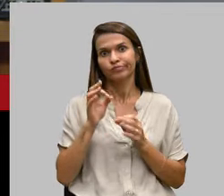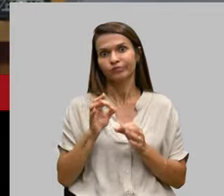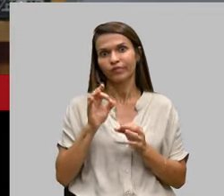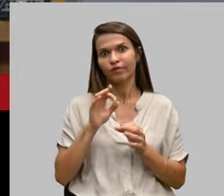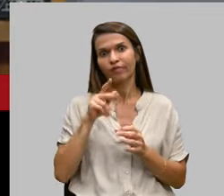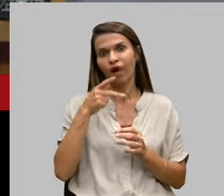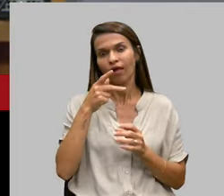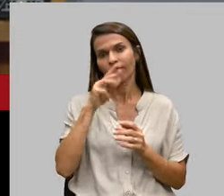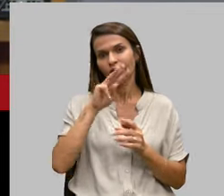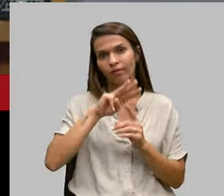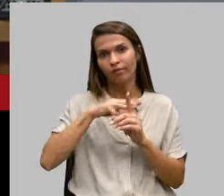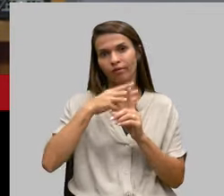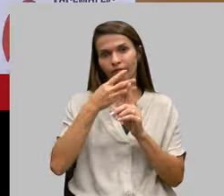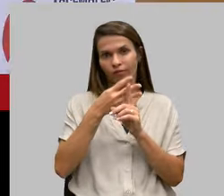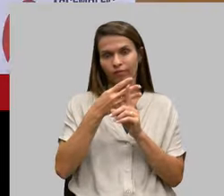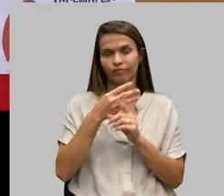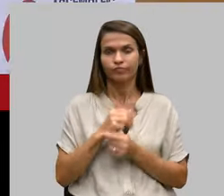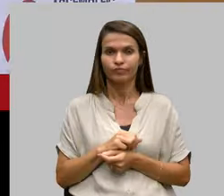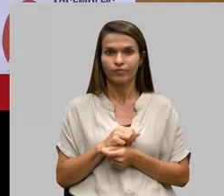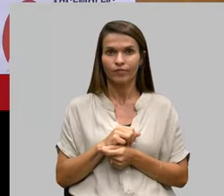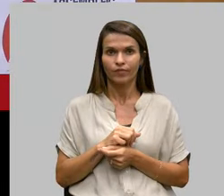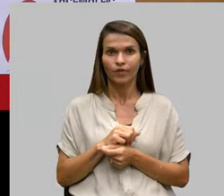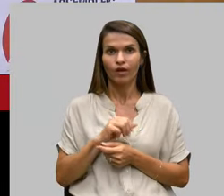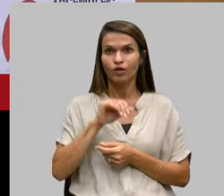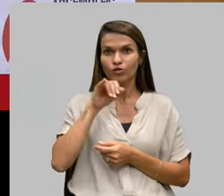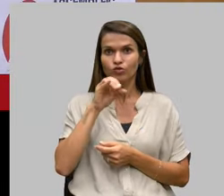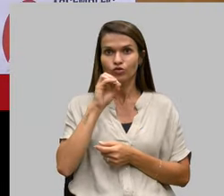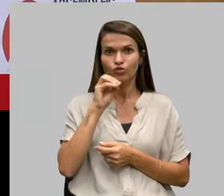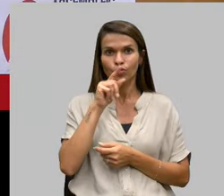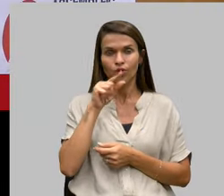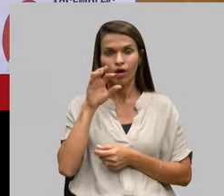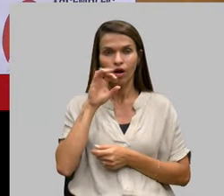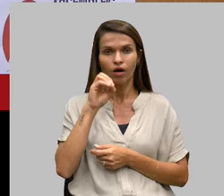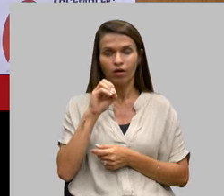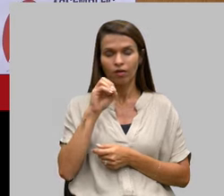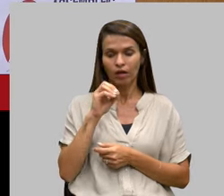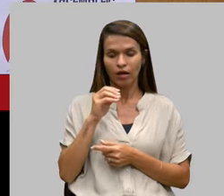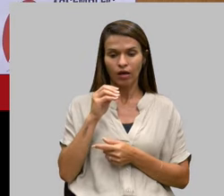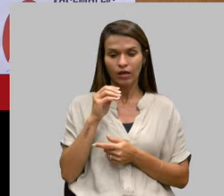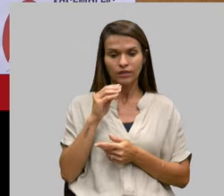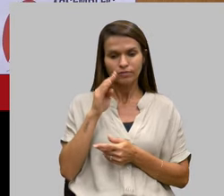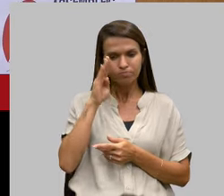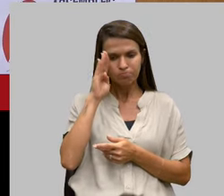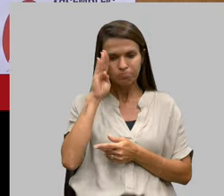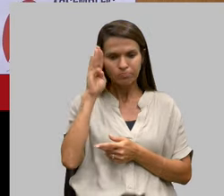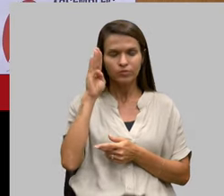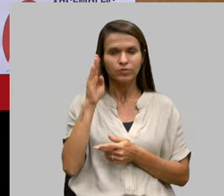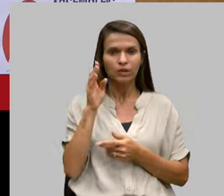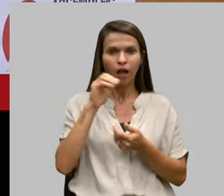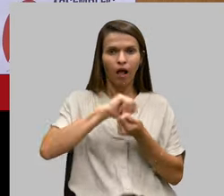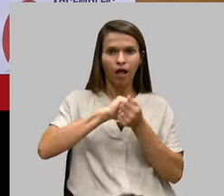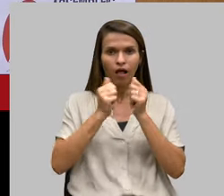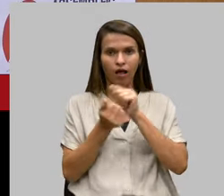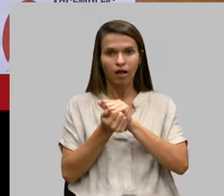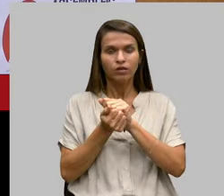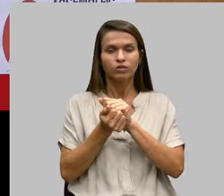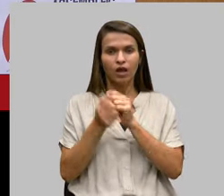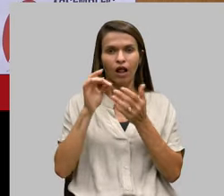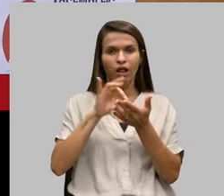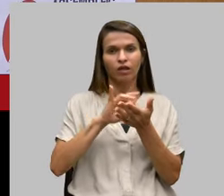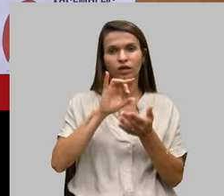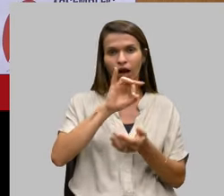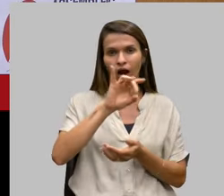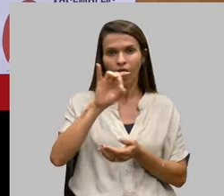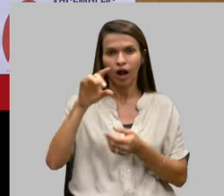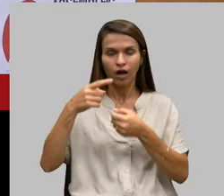é exatamente aquele ponto que eu trouxe no meu momento ali de dizer que as premissas precisam estar adequadas à realidade de cada município né J um dia aí